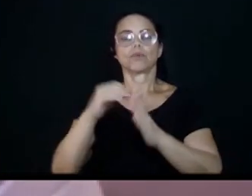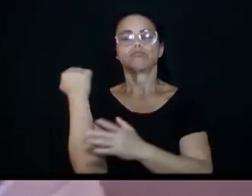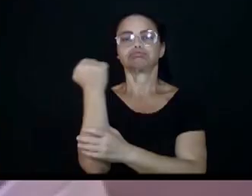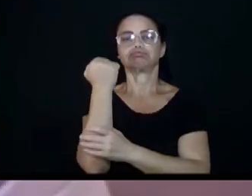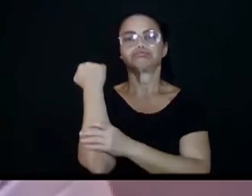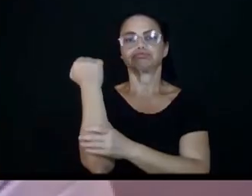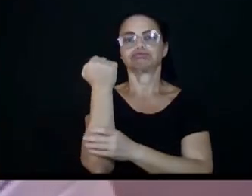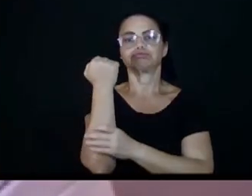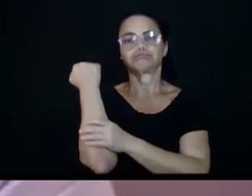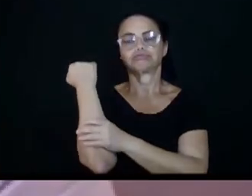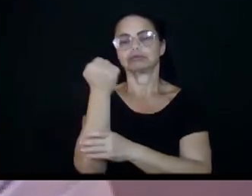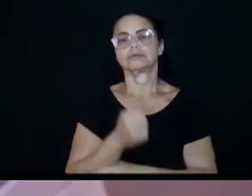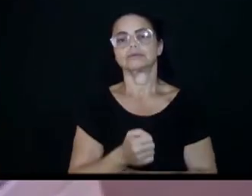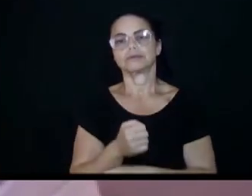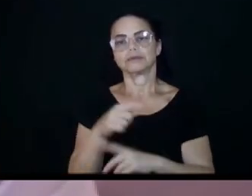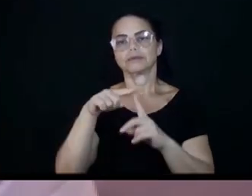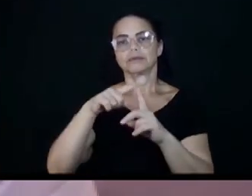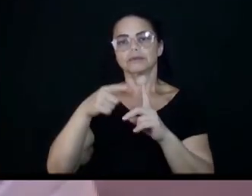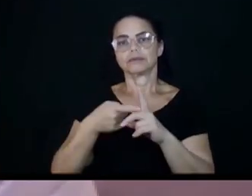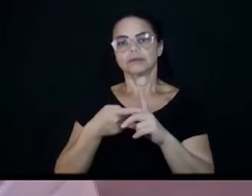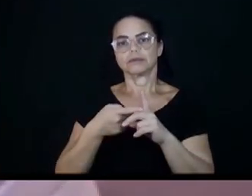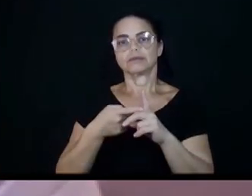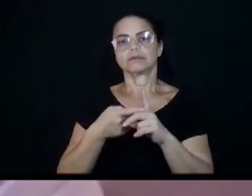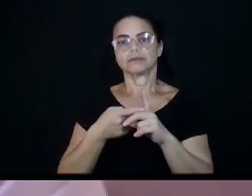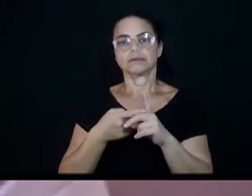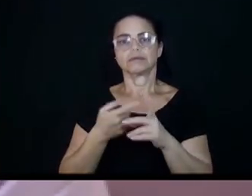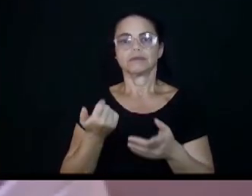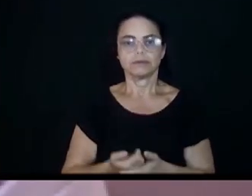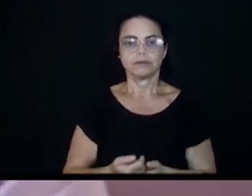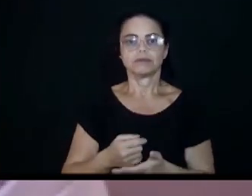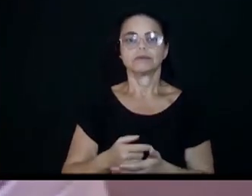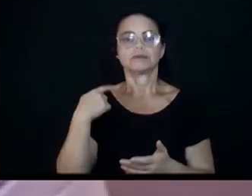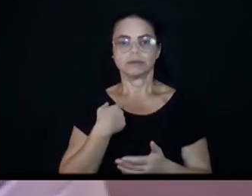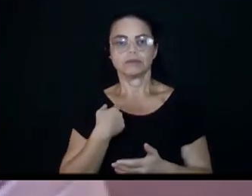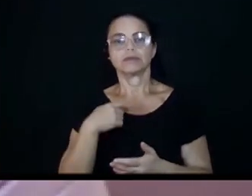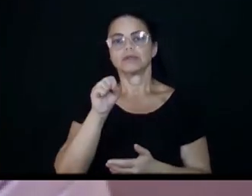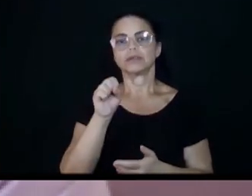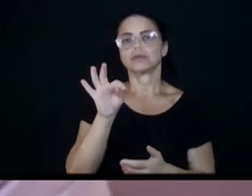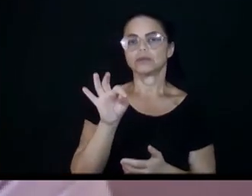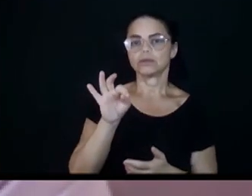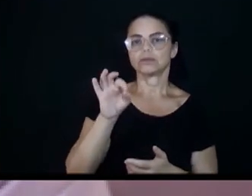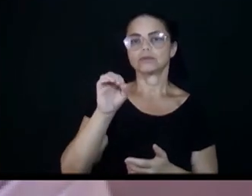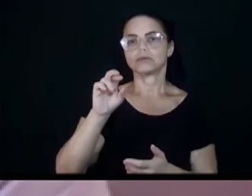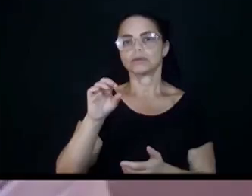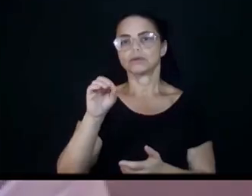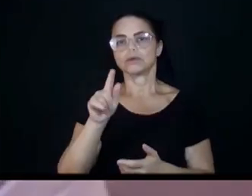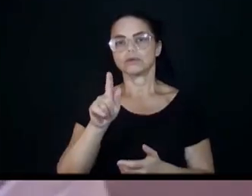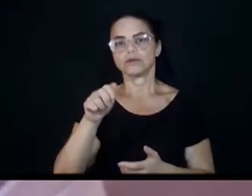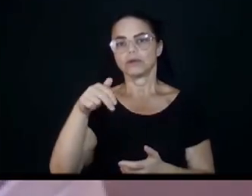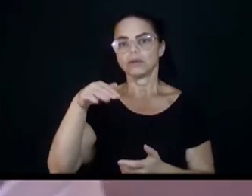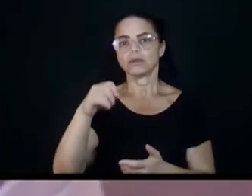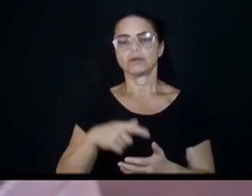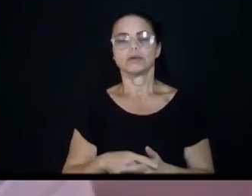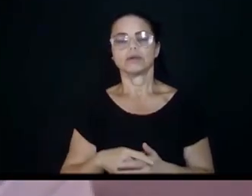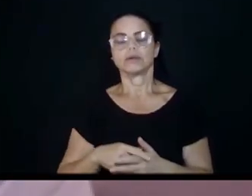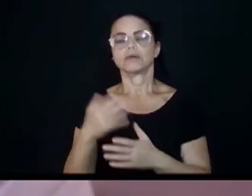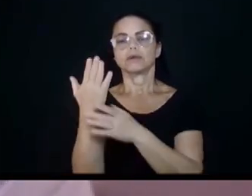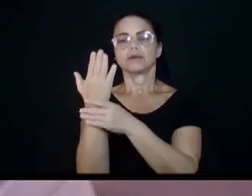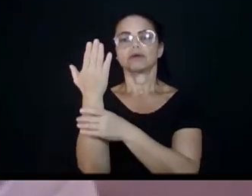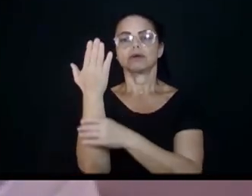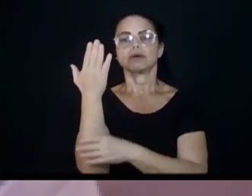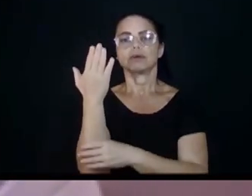por falta da produção do estrogênio, em alguns casos, o lúpus ele fica